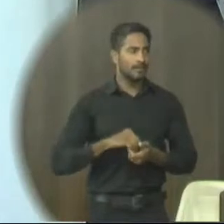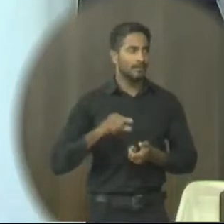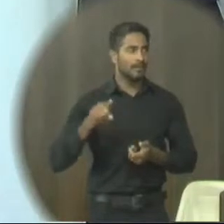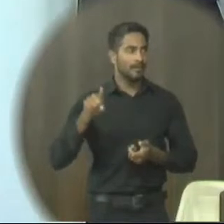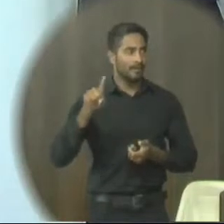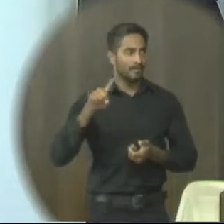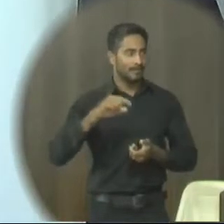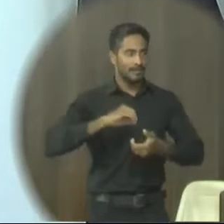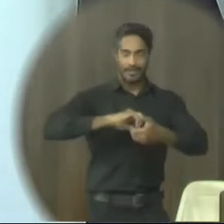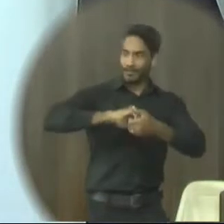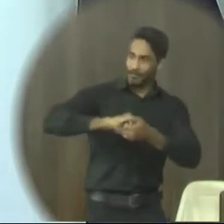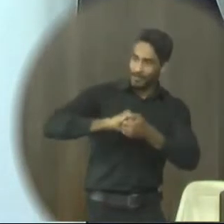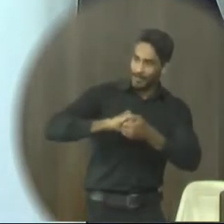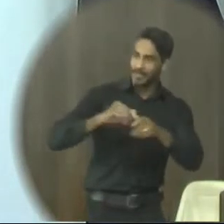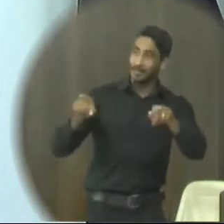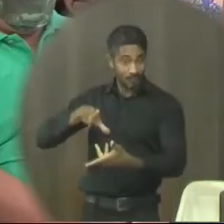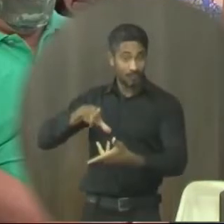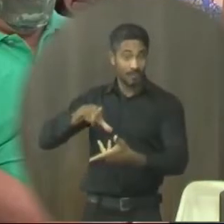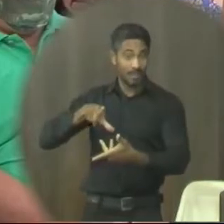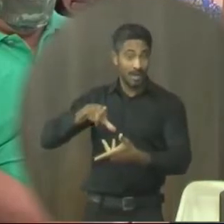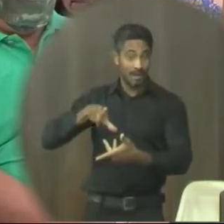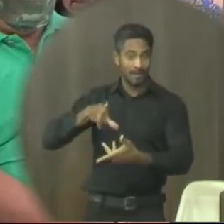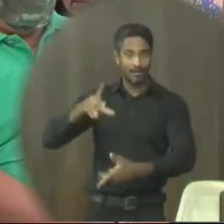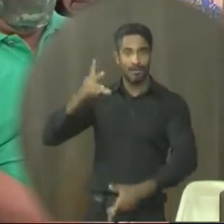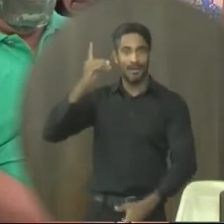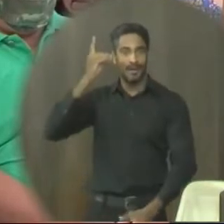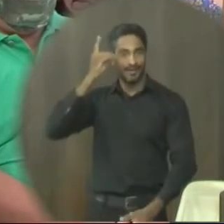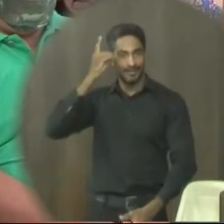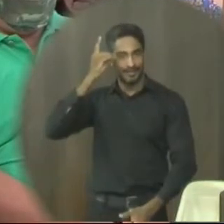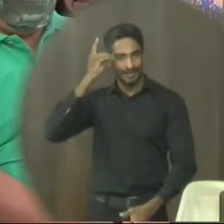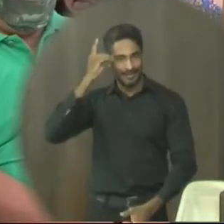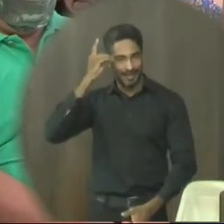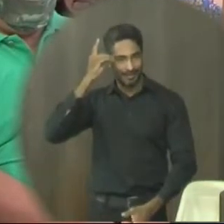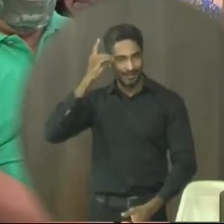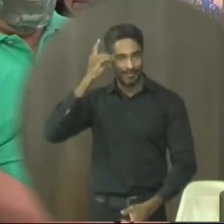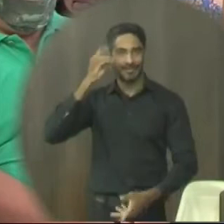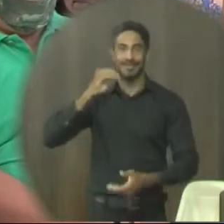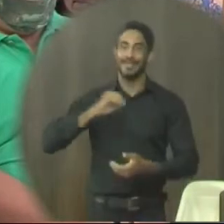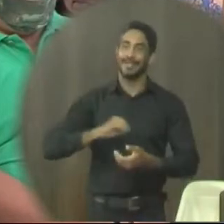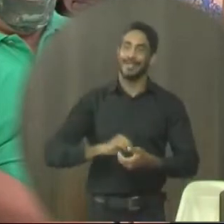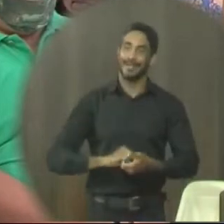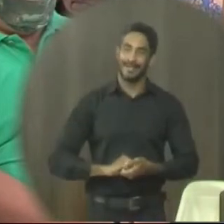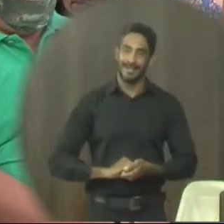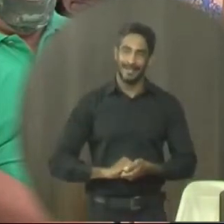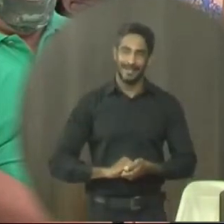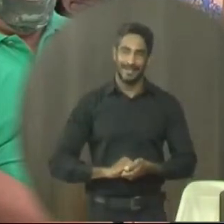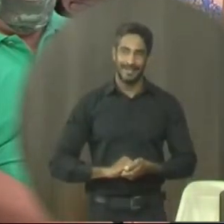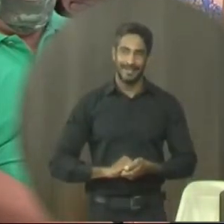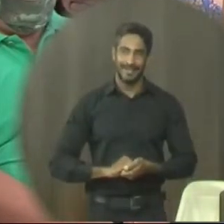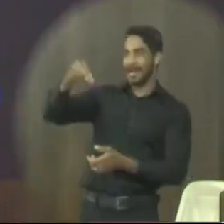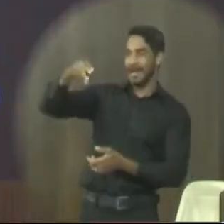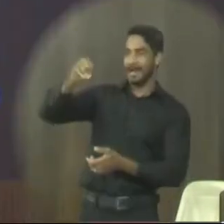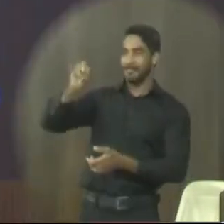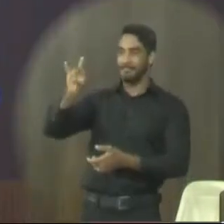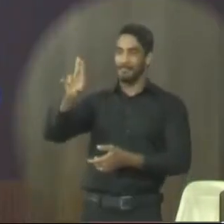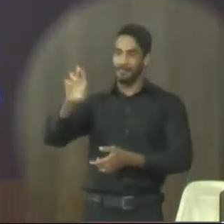Cumprimentar as colegas Jéssica Fabiano, Tamires,